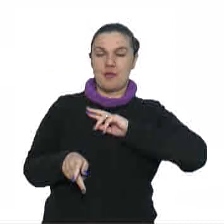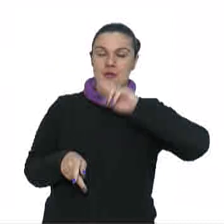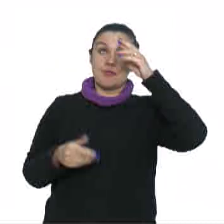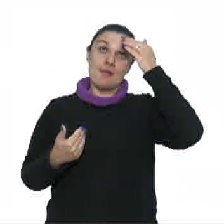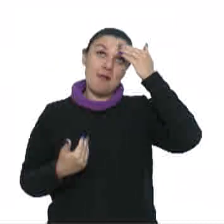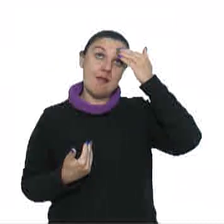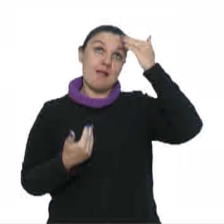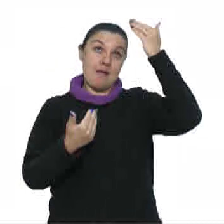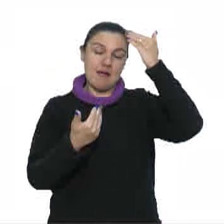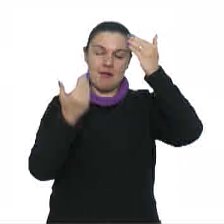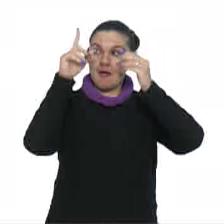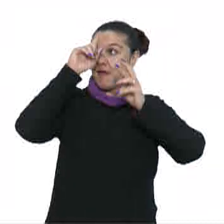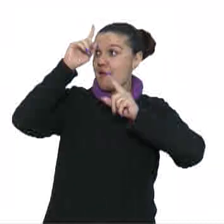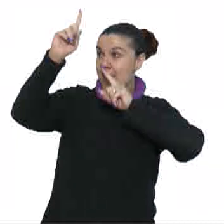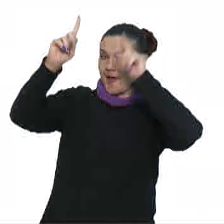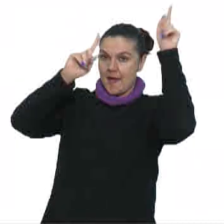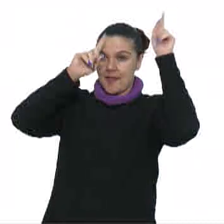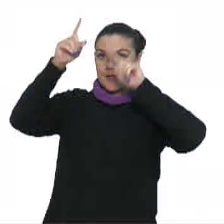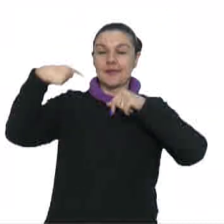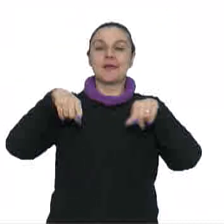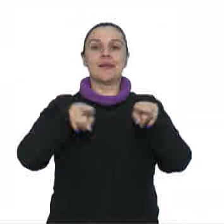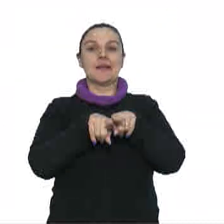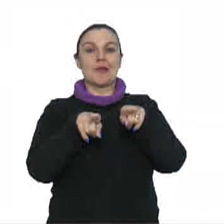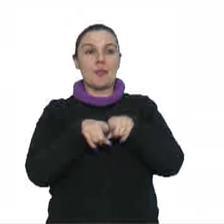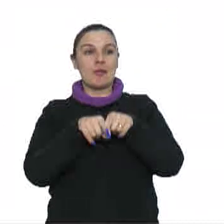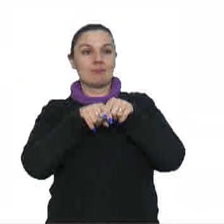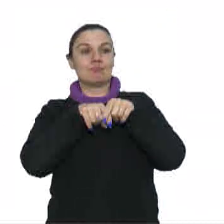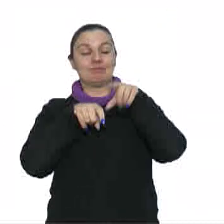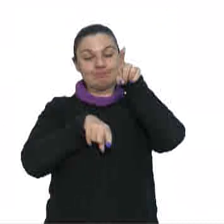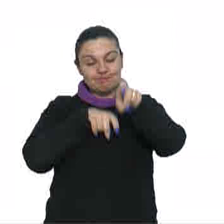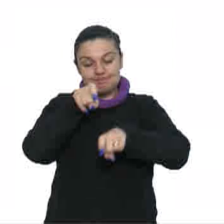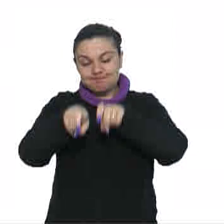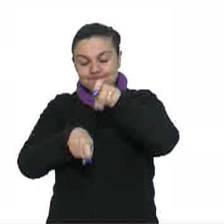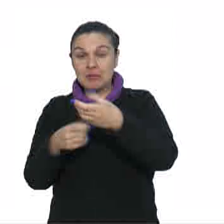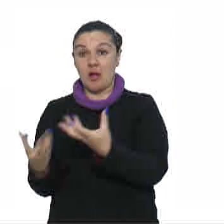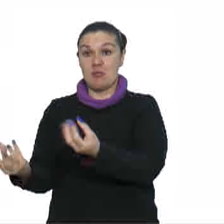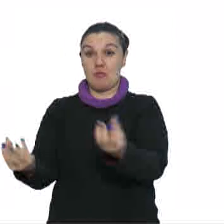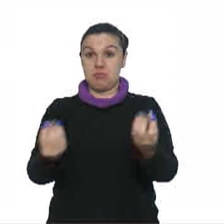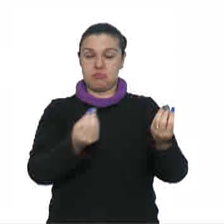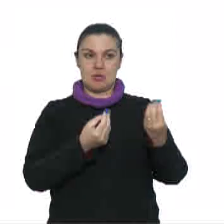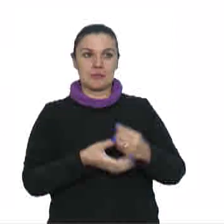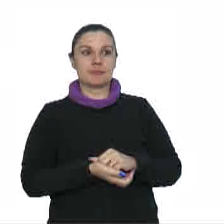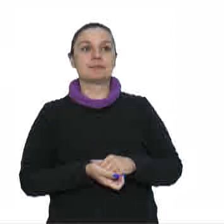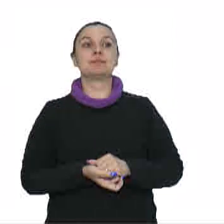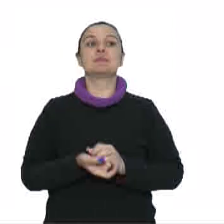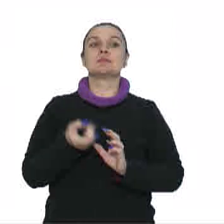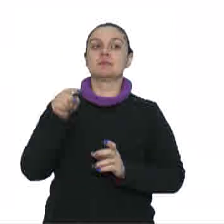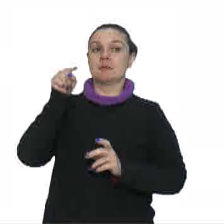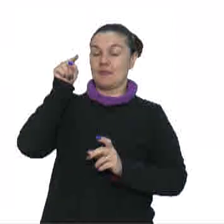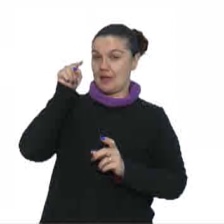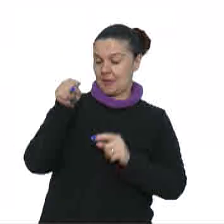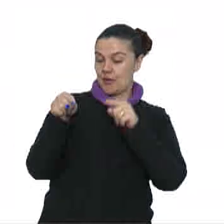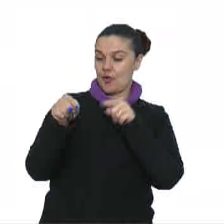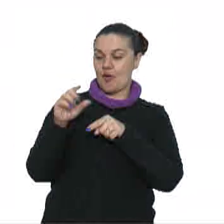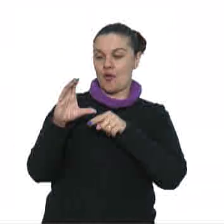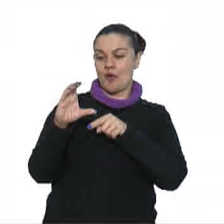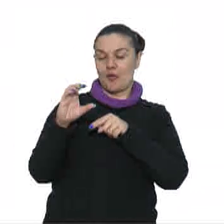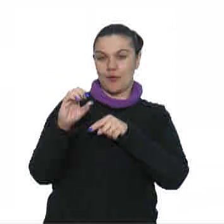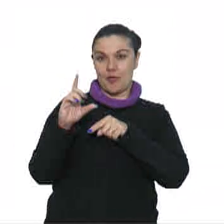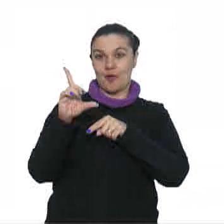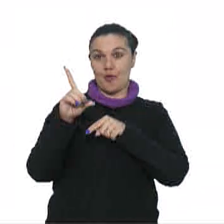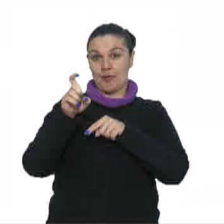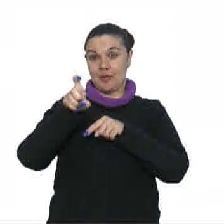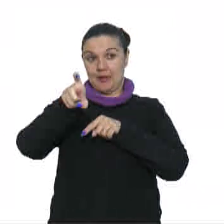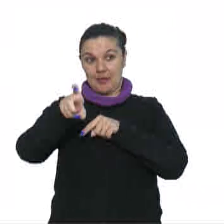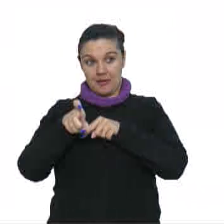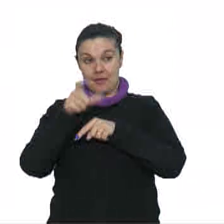deuses e atrair fertilidade nas colheitas. Aqui vocês vão ver também do Codex